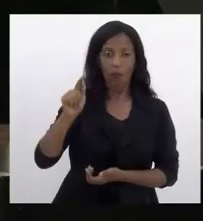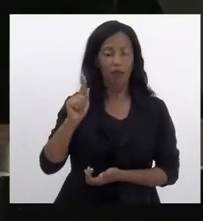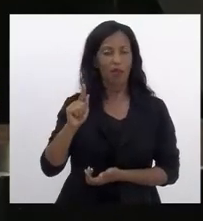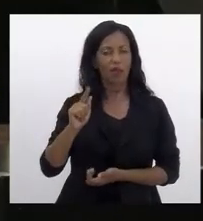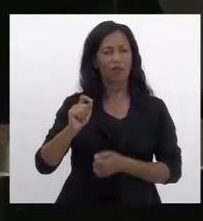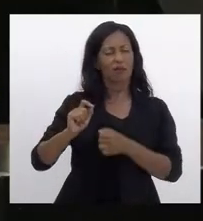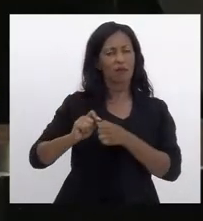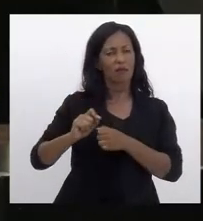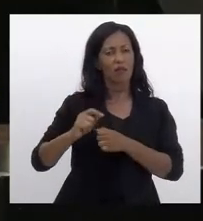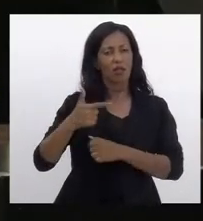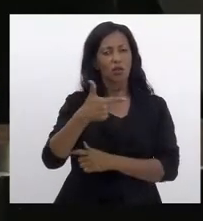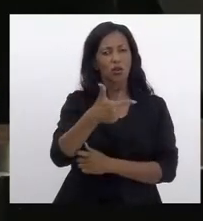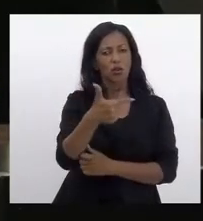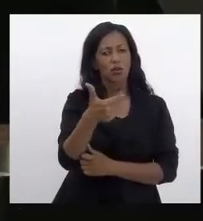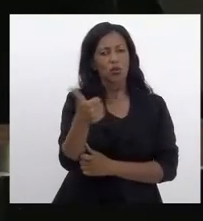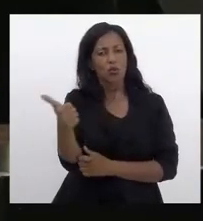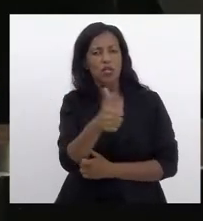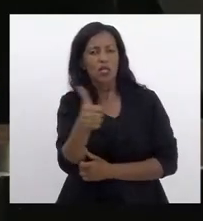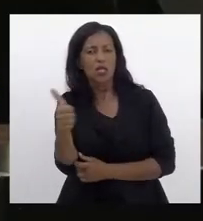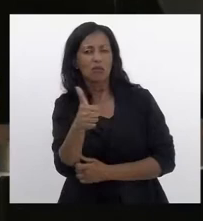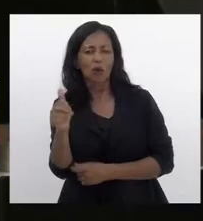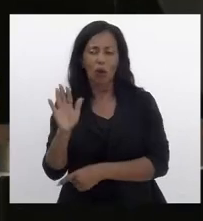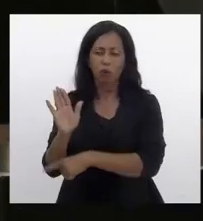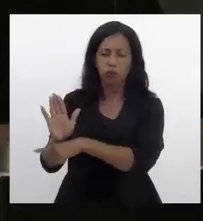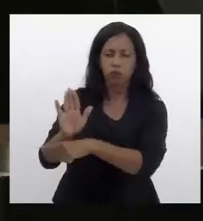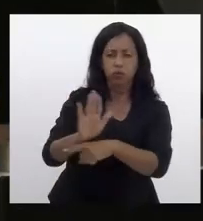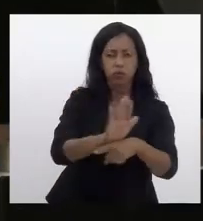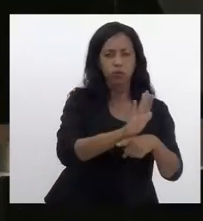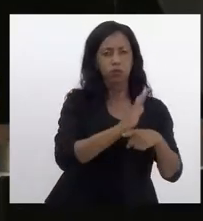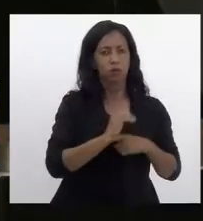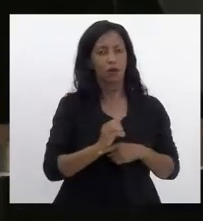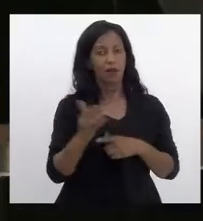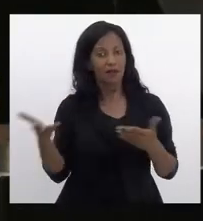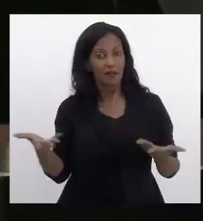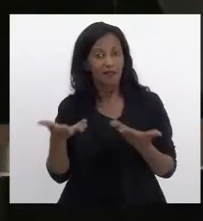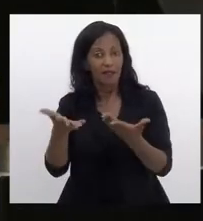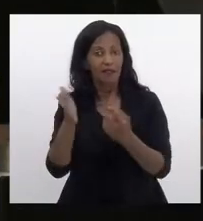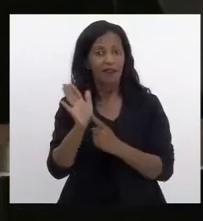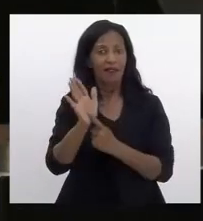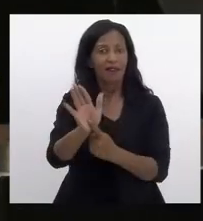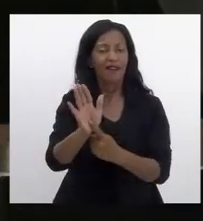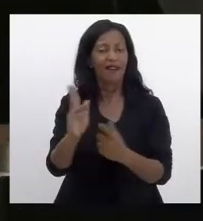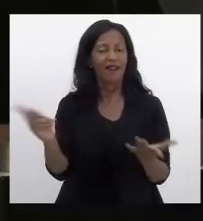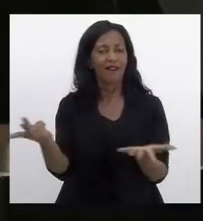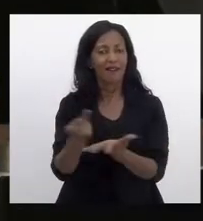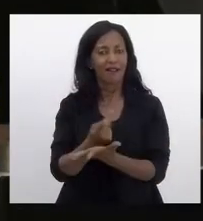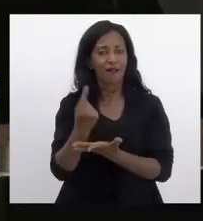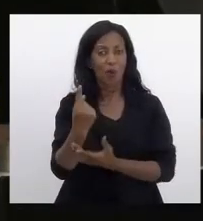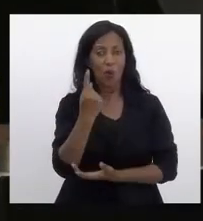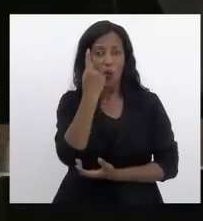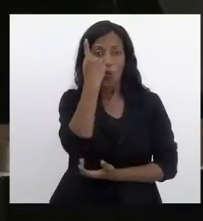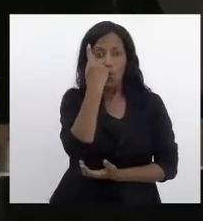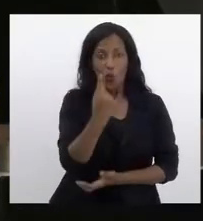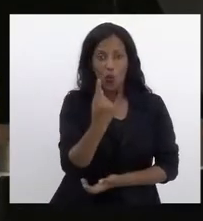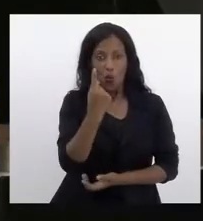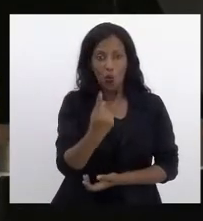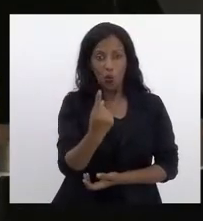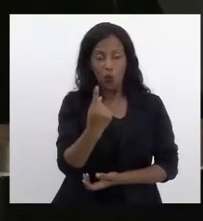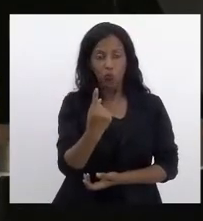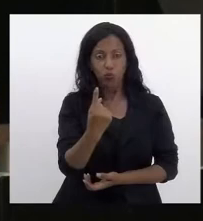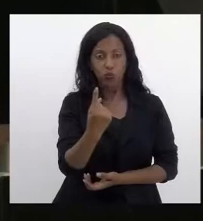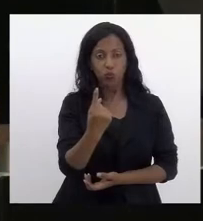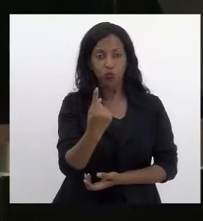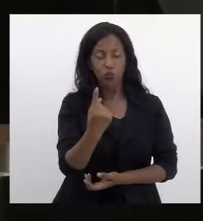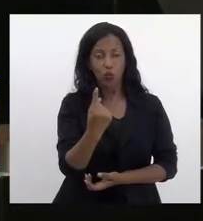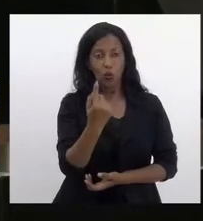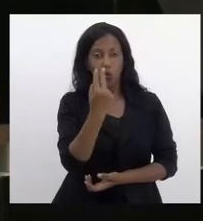realizou 211 mil atendimentos. Isso quer dizer que foi realizado um atendimento a